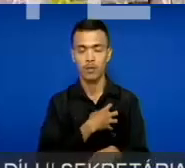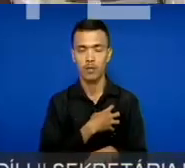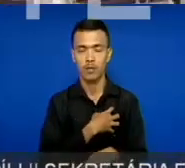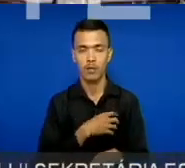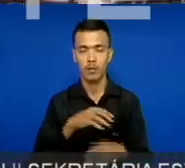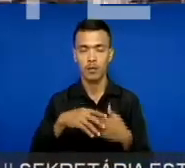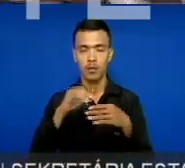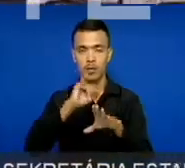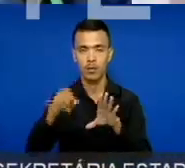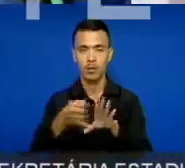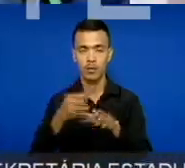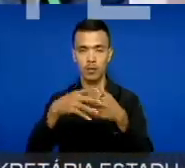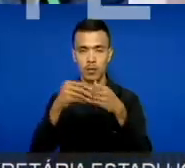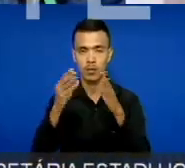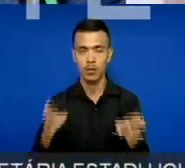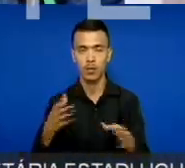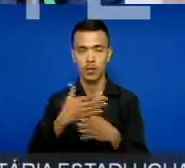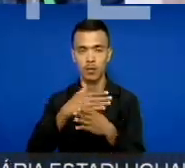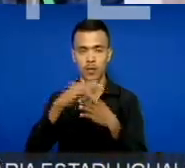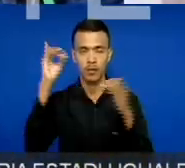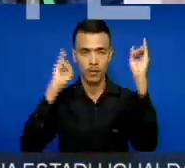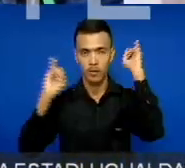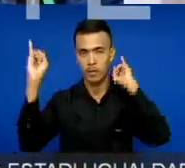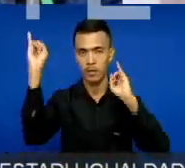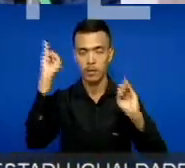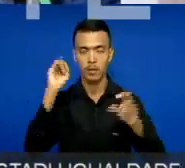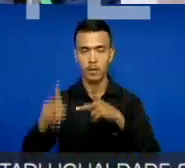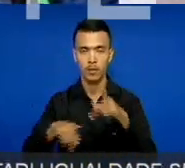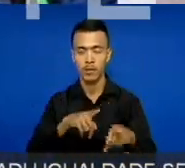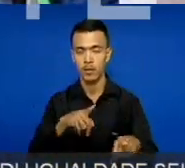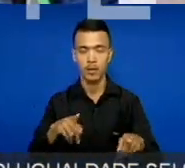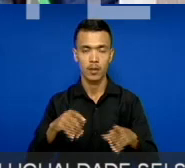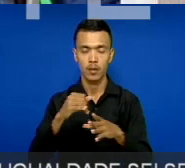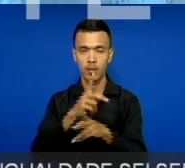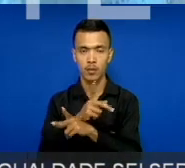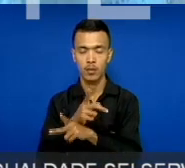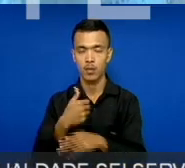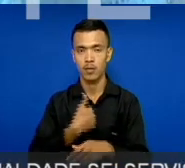Sira. Codifaje informação ba comunidade Sira, ato bele prevene an husi conflito.